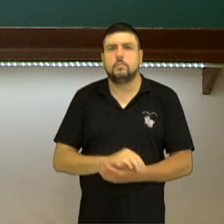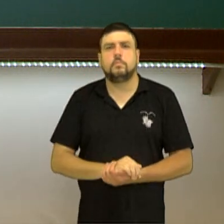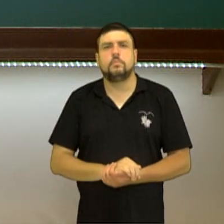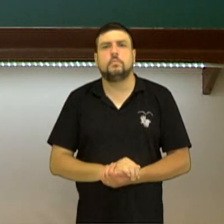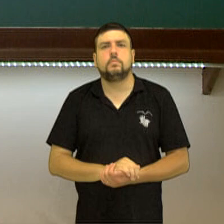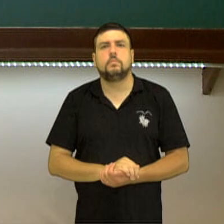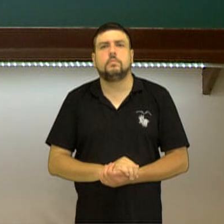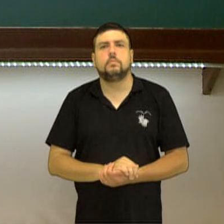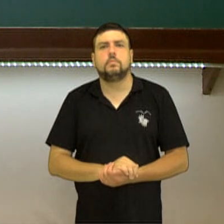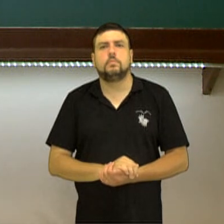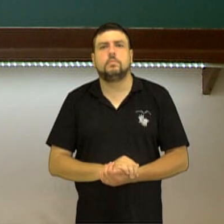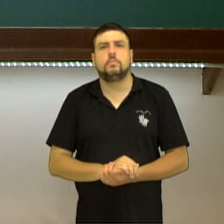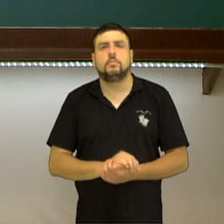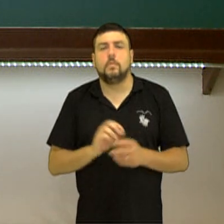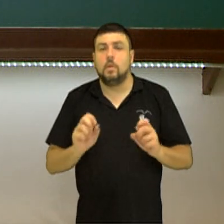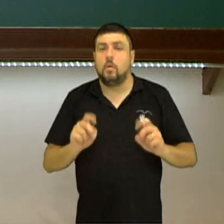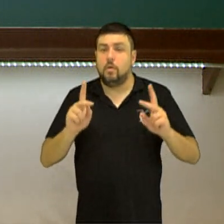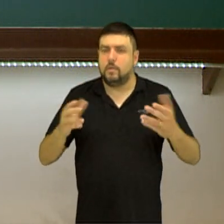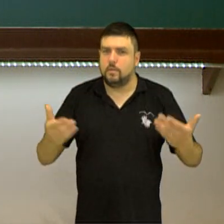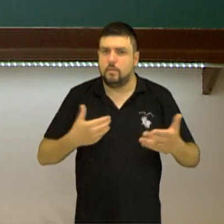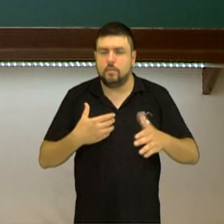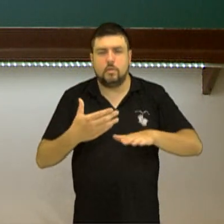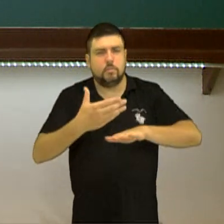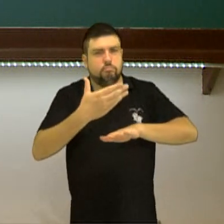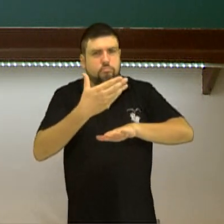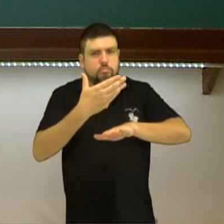A distância da Terra à Lua é de